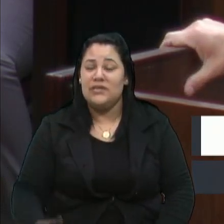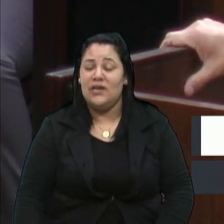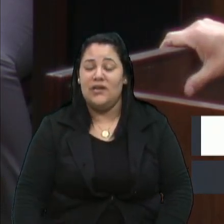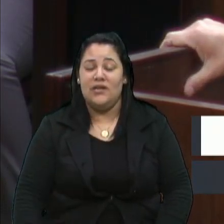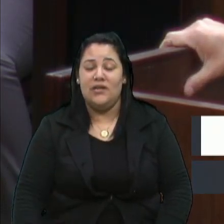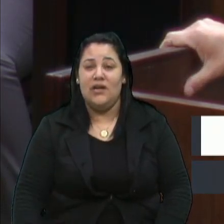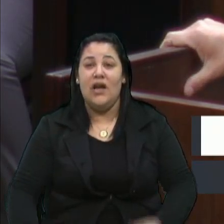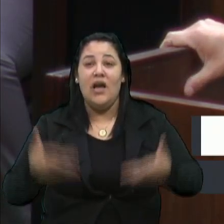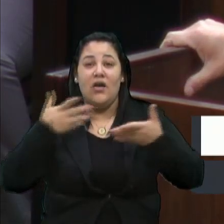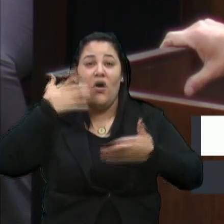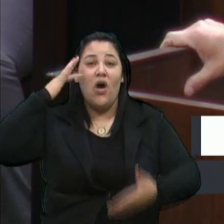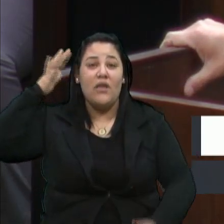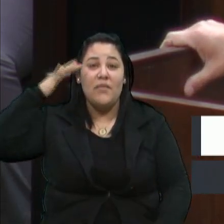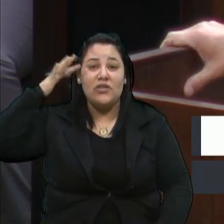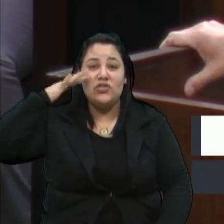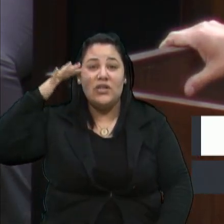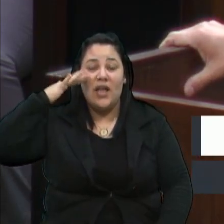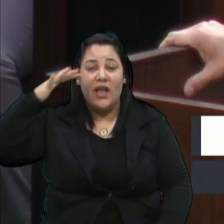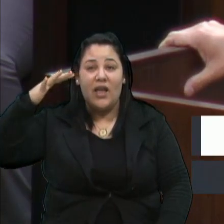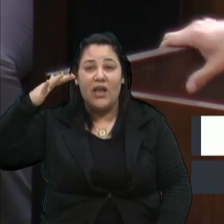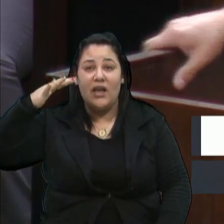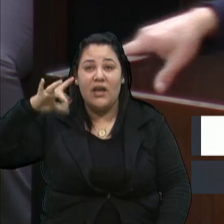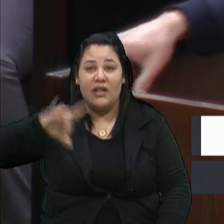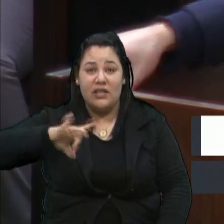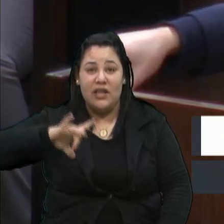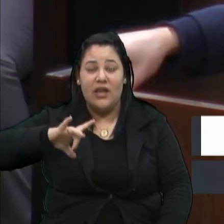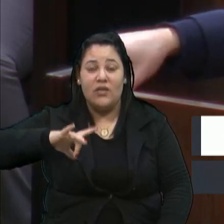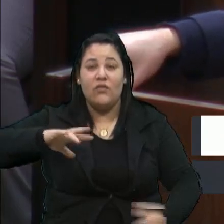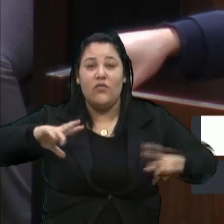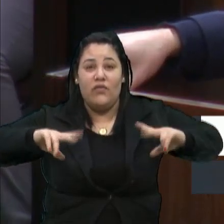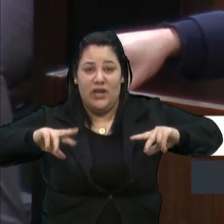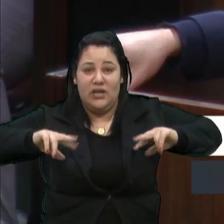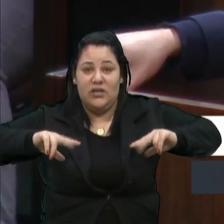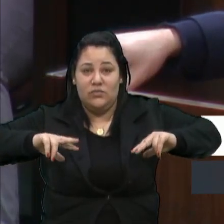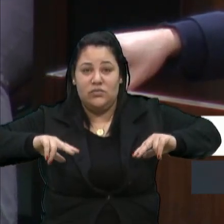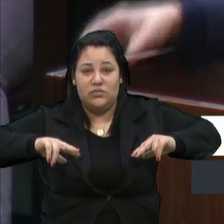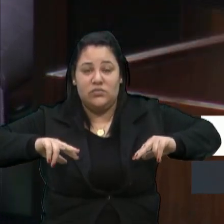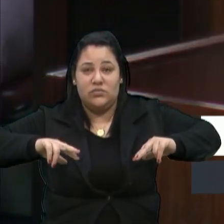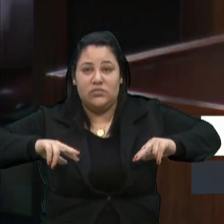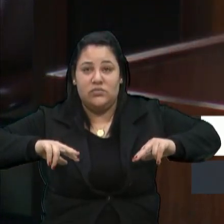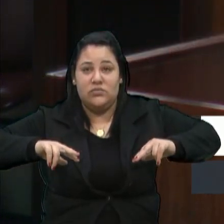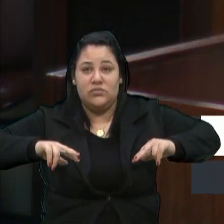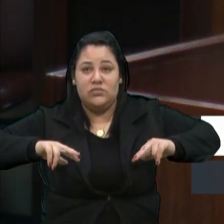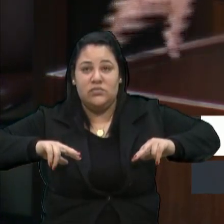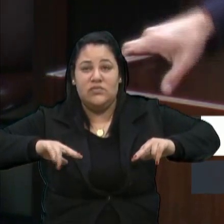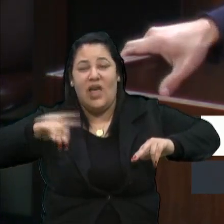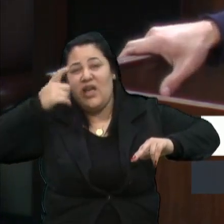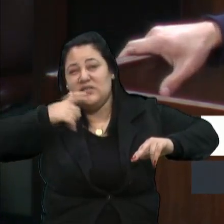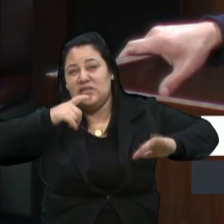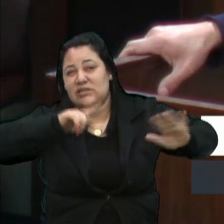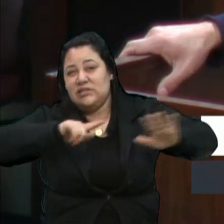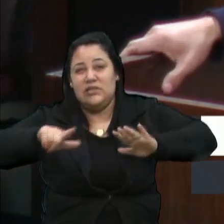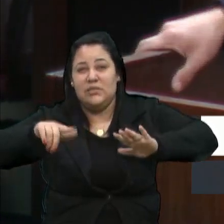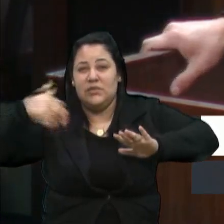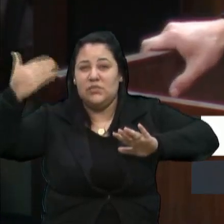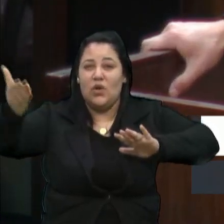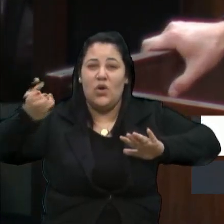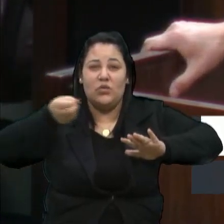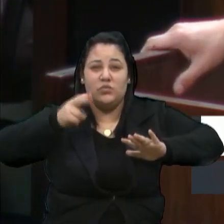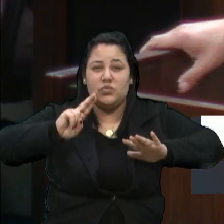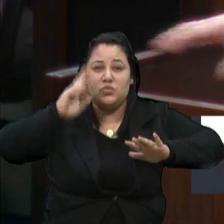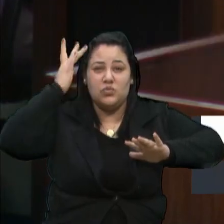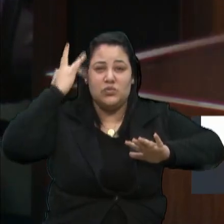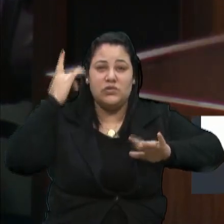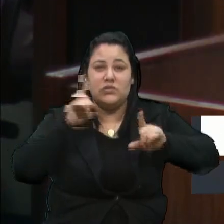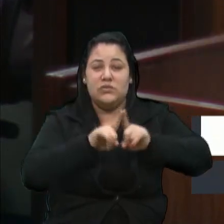imaginar lá por temos o feriadão de repente a semana que vem ou amanhã